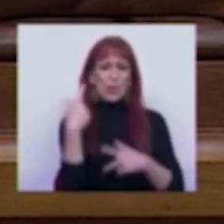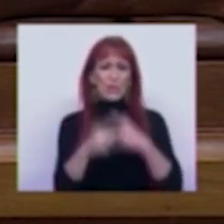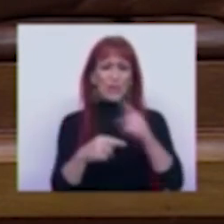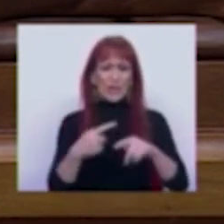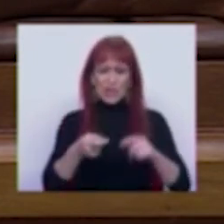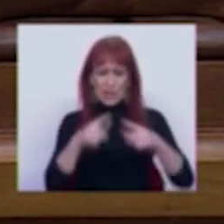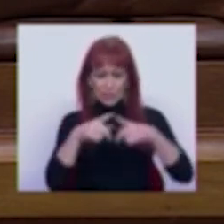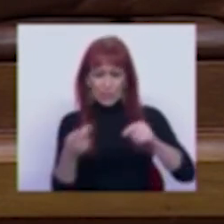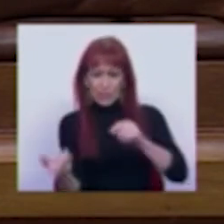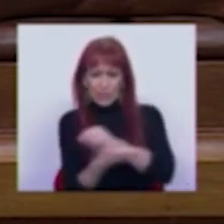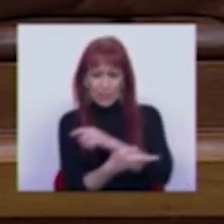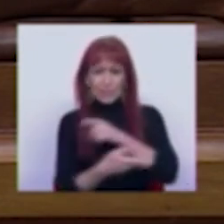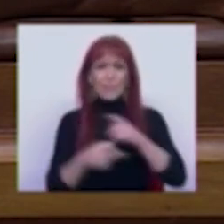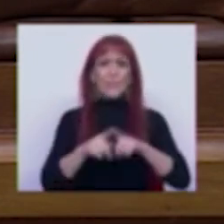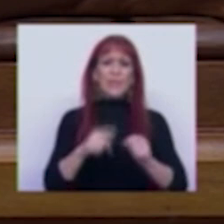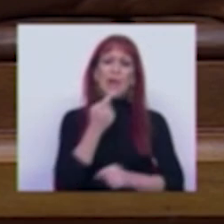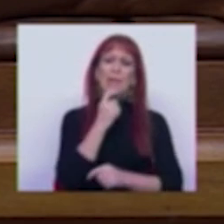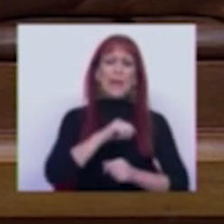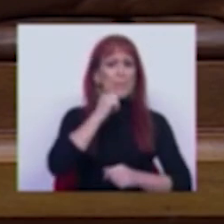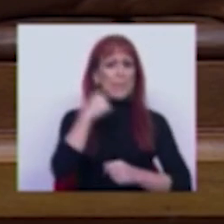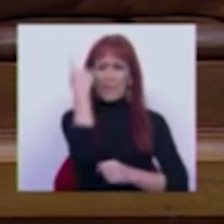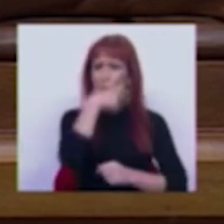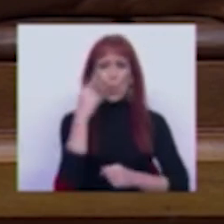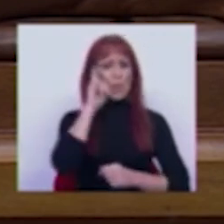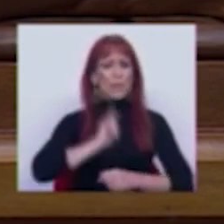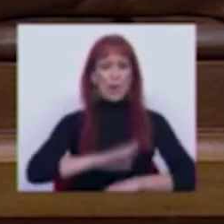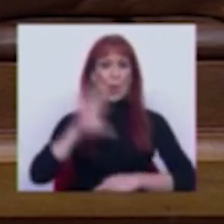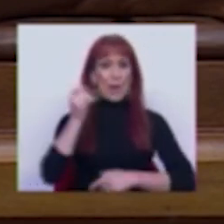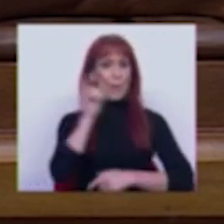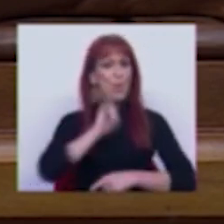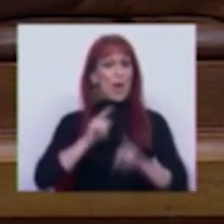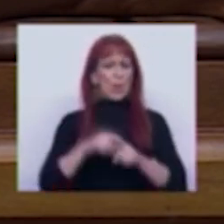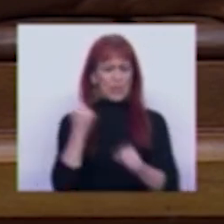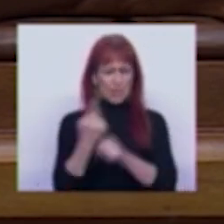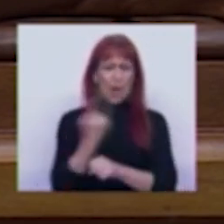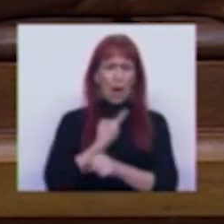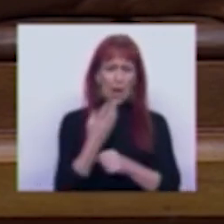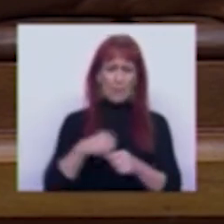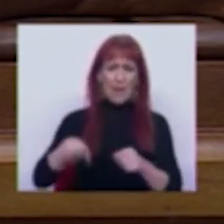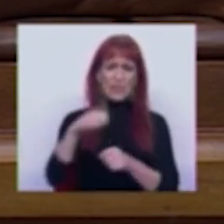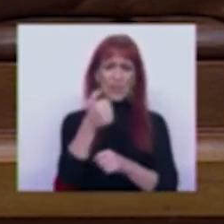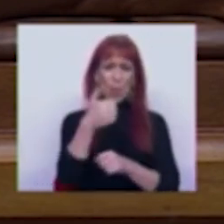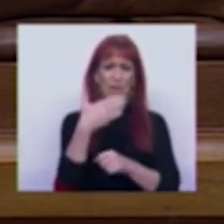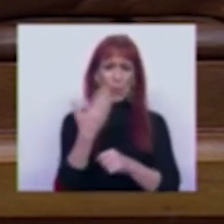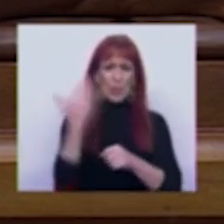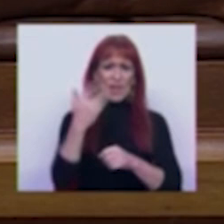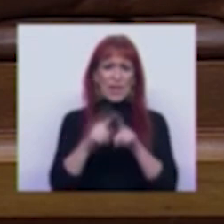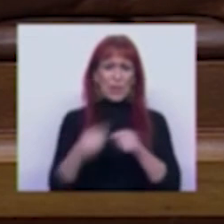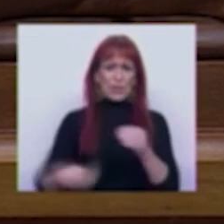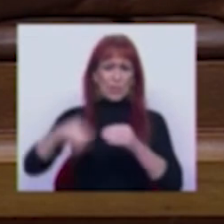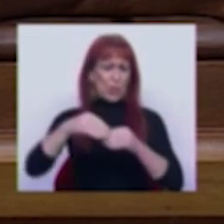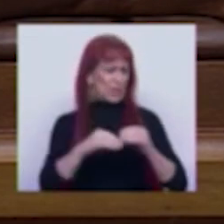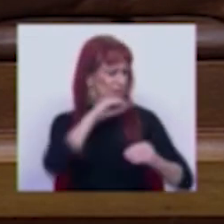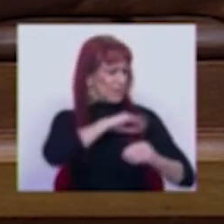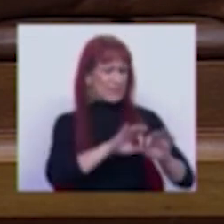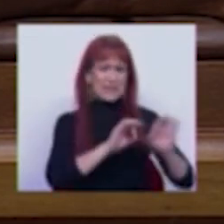mutilação genital feminina. E Abril também não tem rosto de mulher quando as mulheres têm de trabalhar mais de 51 dias ao ano para igualar o